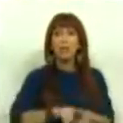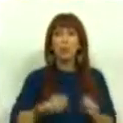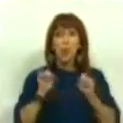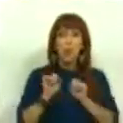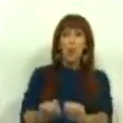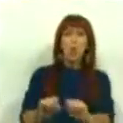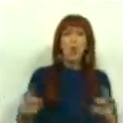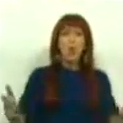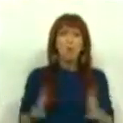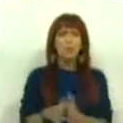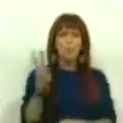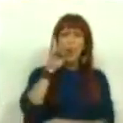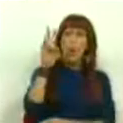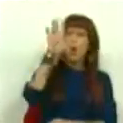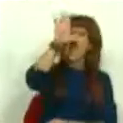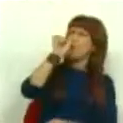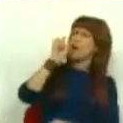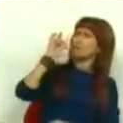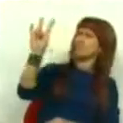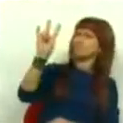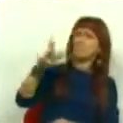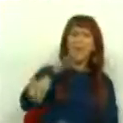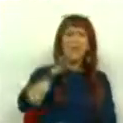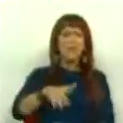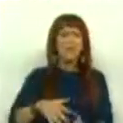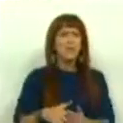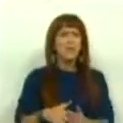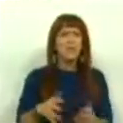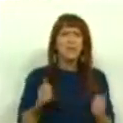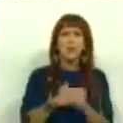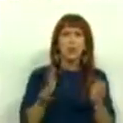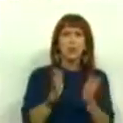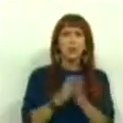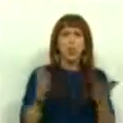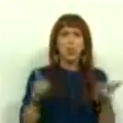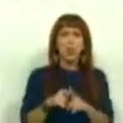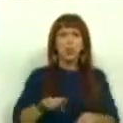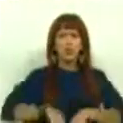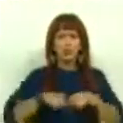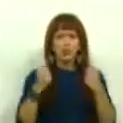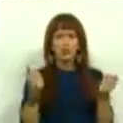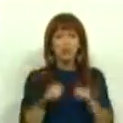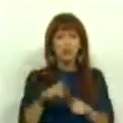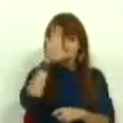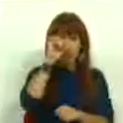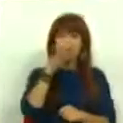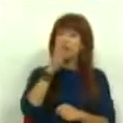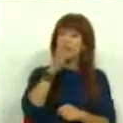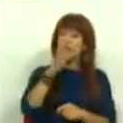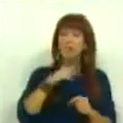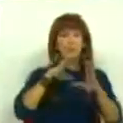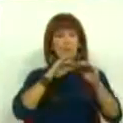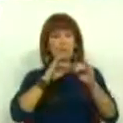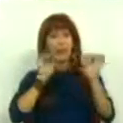a oposição olhou para o Governo e disse que todo o espírito que o Governo anunciava